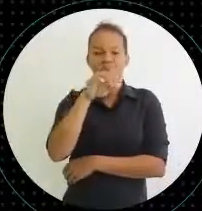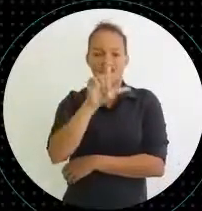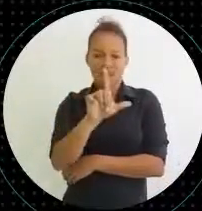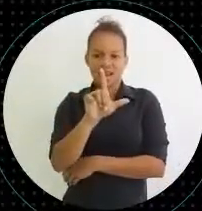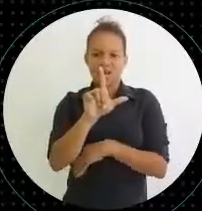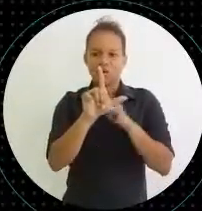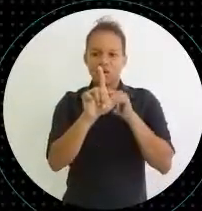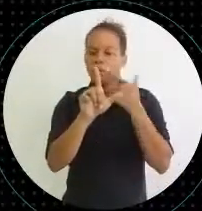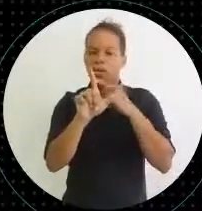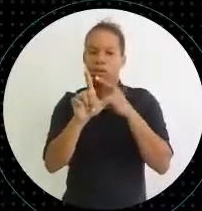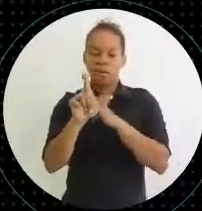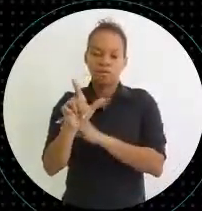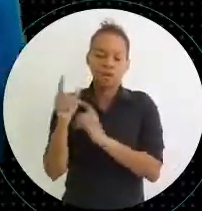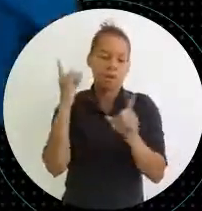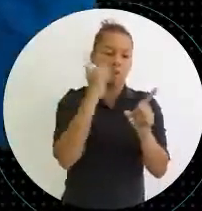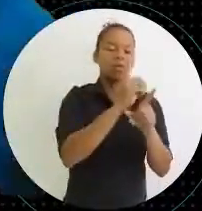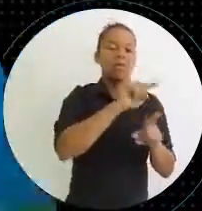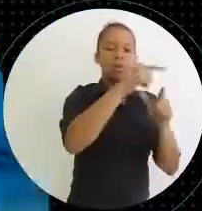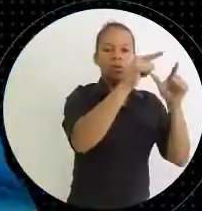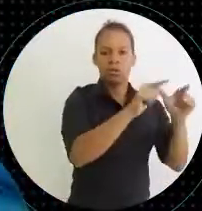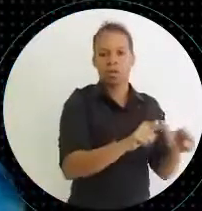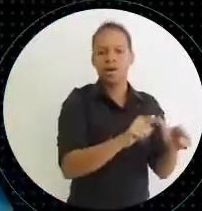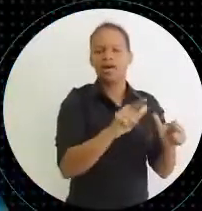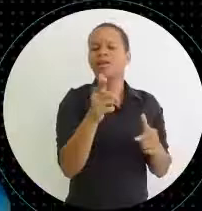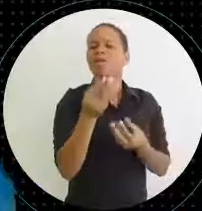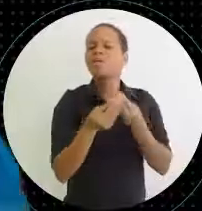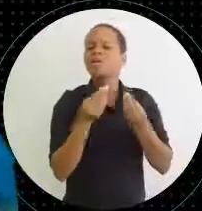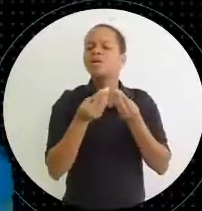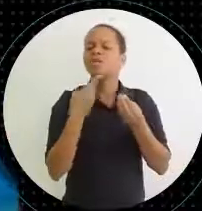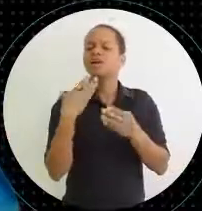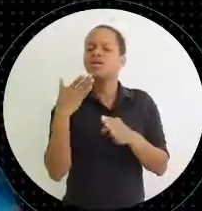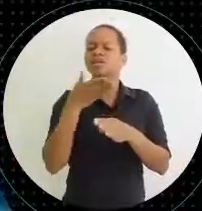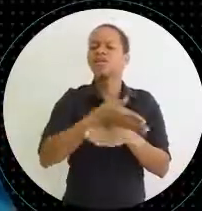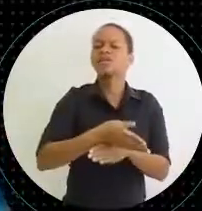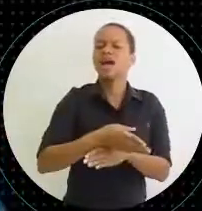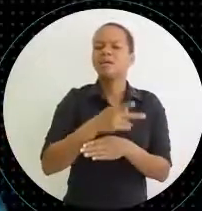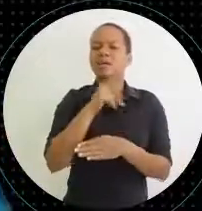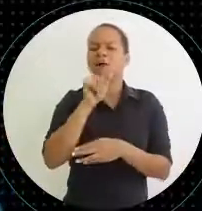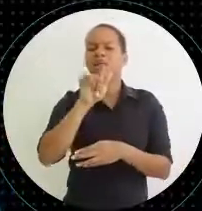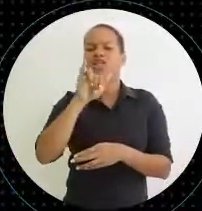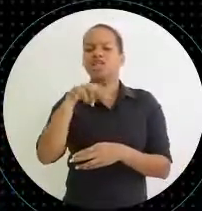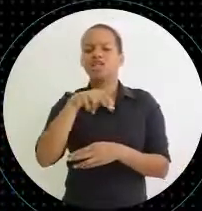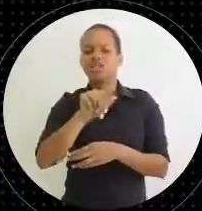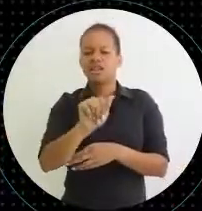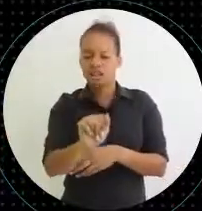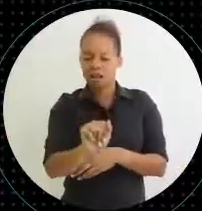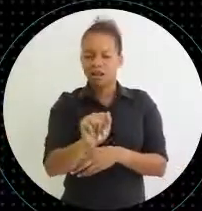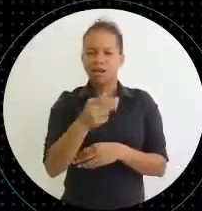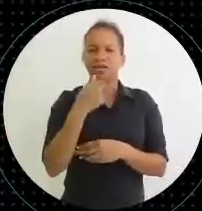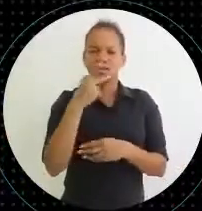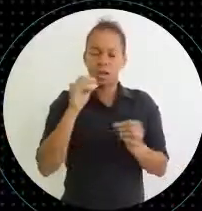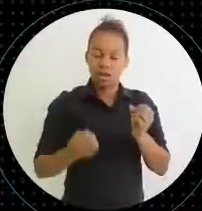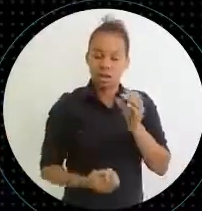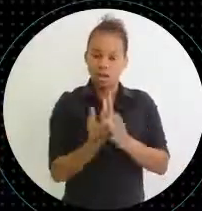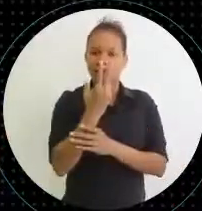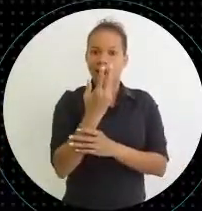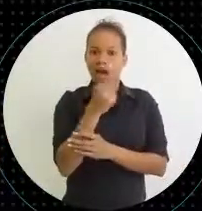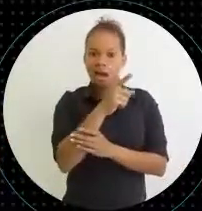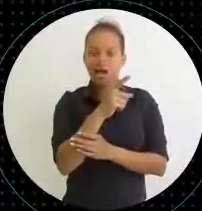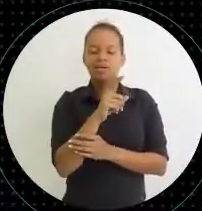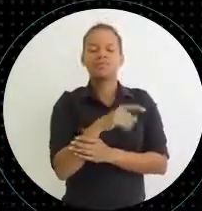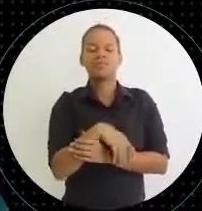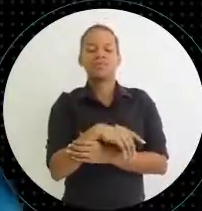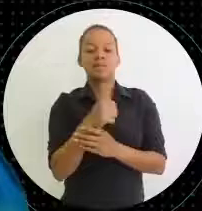canto. Tá? E como é que eu anexo isso à minha página? Você cria lá uma página, por exemplo, index.html,